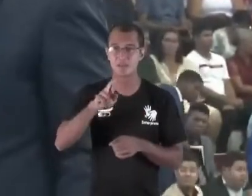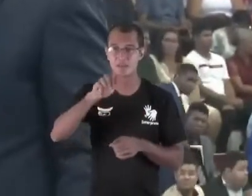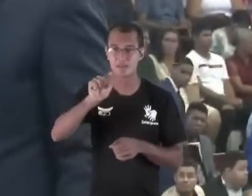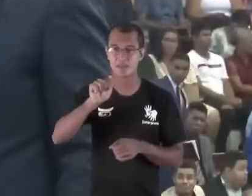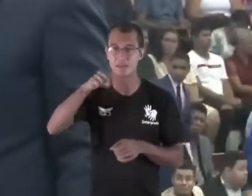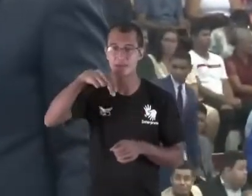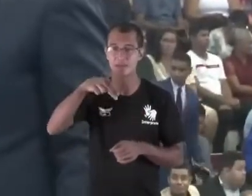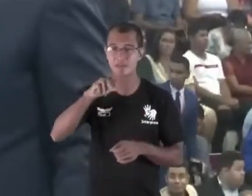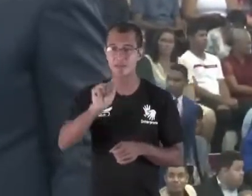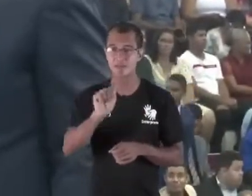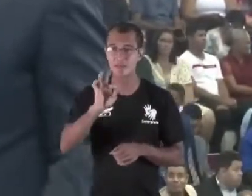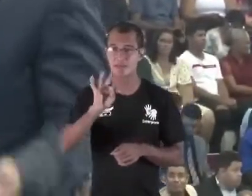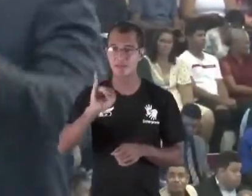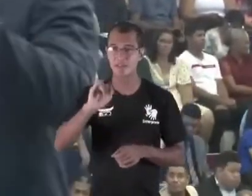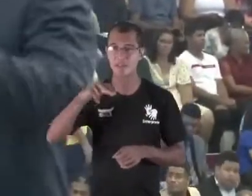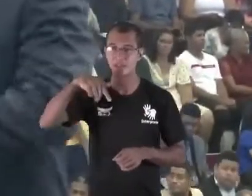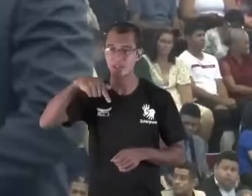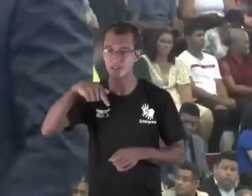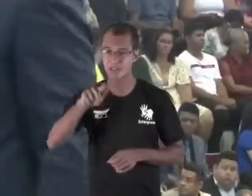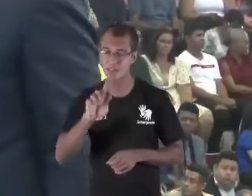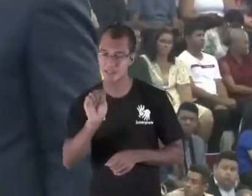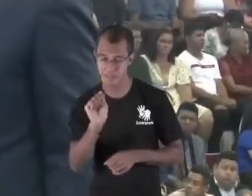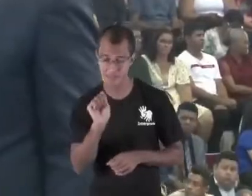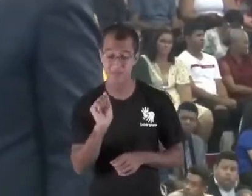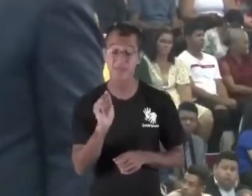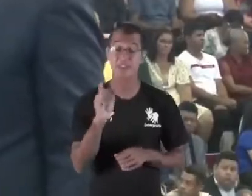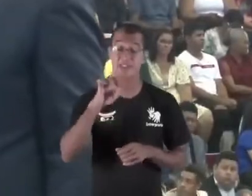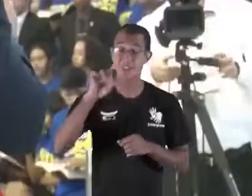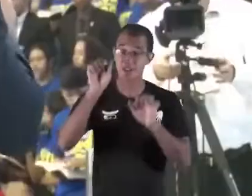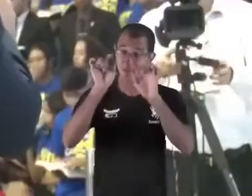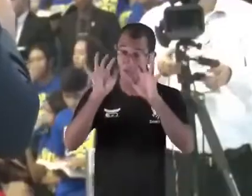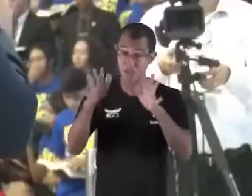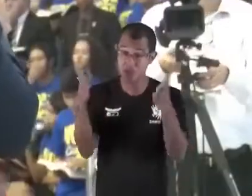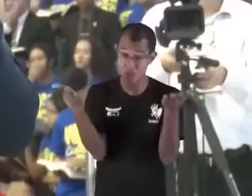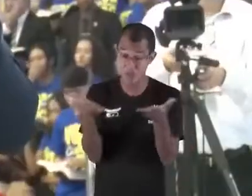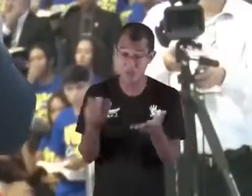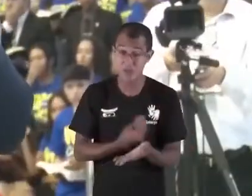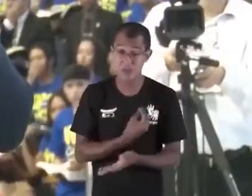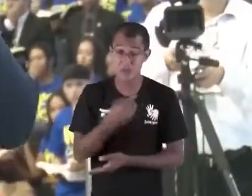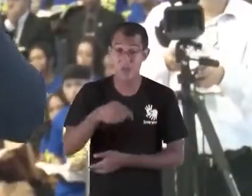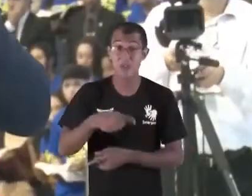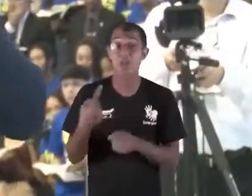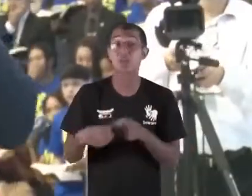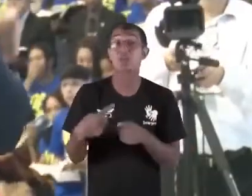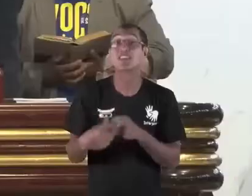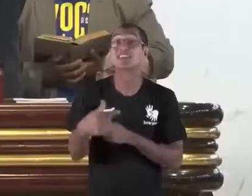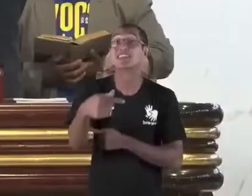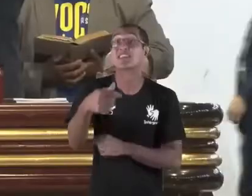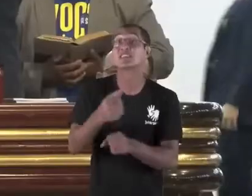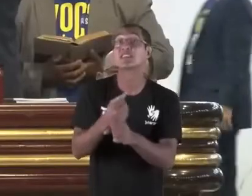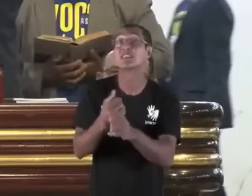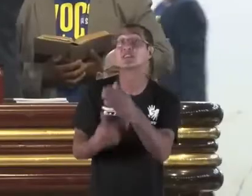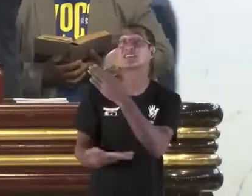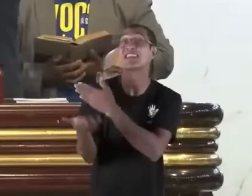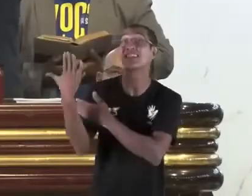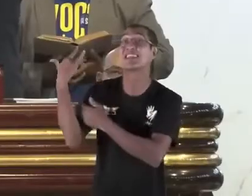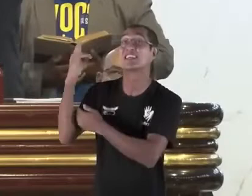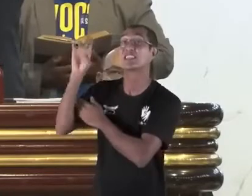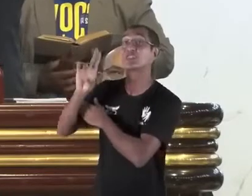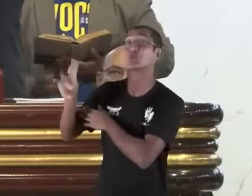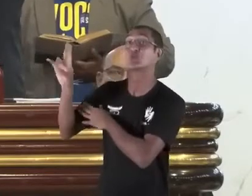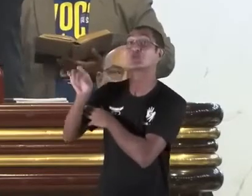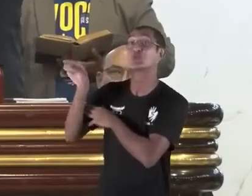Deus abençoe. Se hoje eu estou aqui, é porque há 7 anos atrás Deus te usou como uma